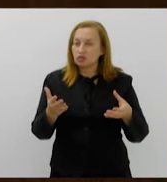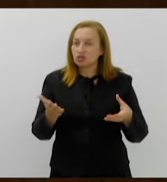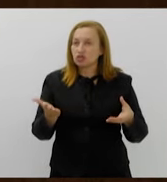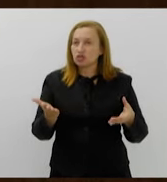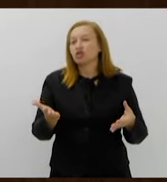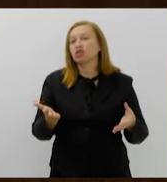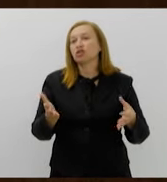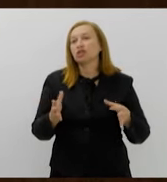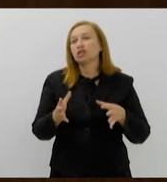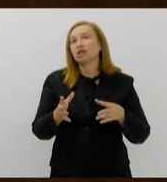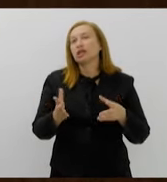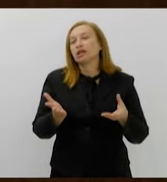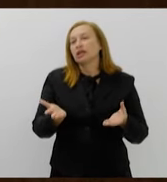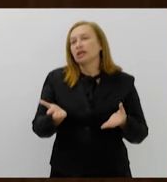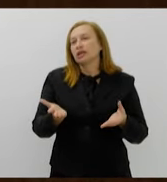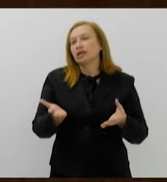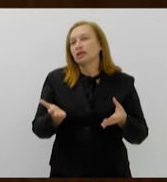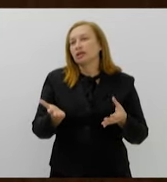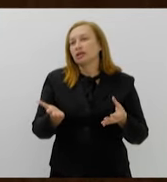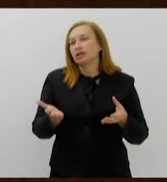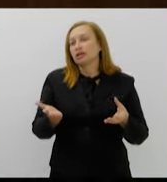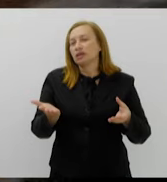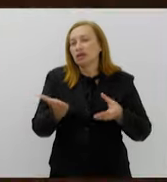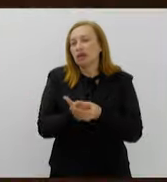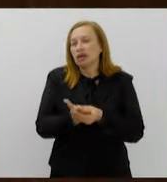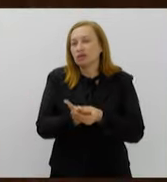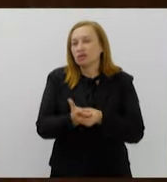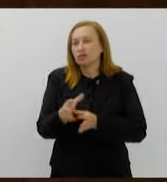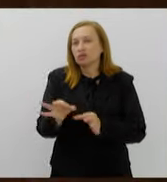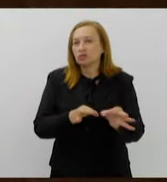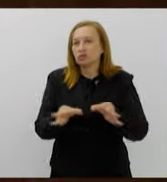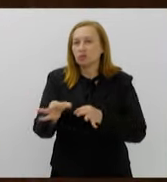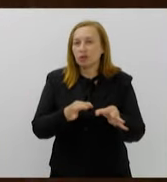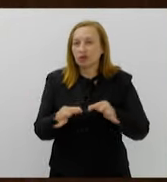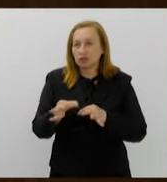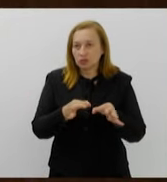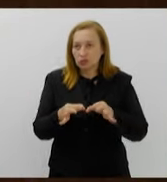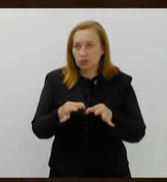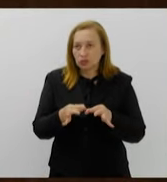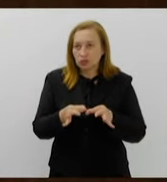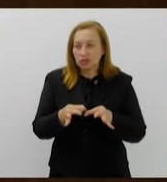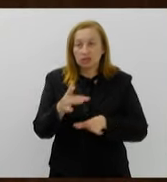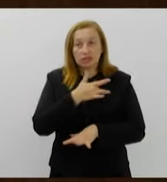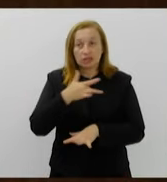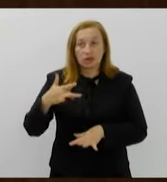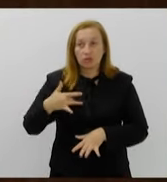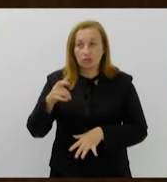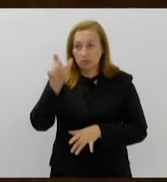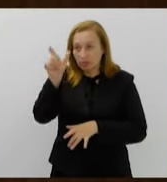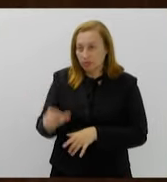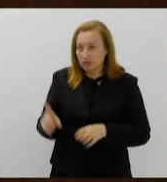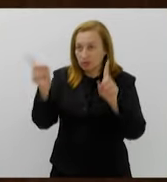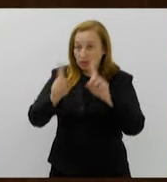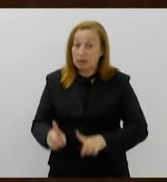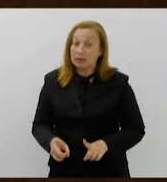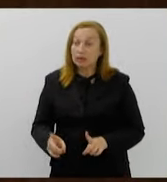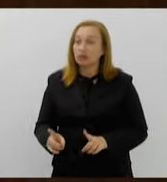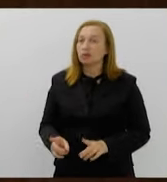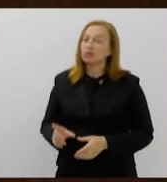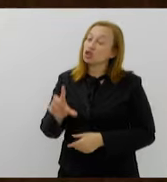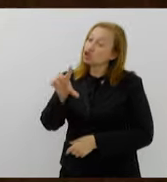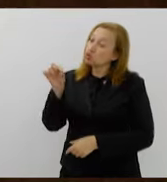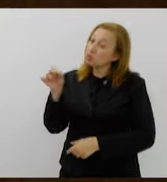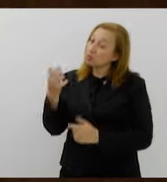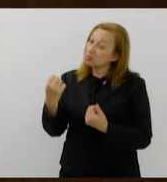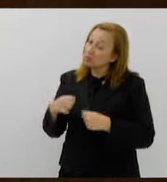dos planos de saúde para pessoa com deficiência uma decisão Como eu disse que nós temos que respeitar